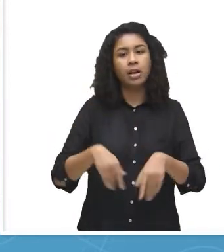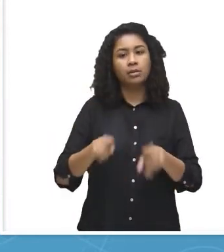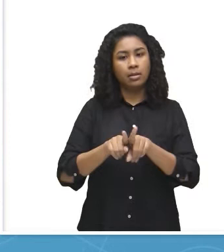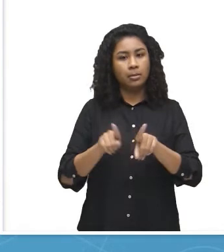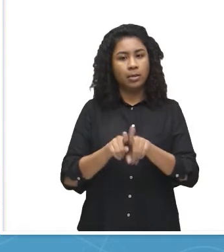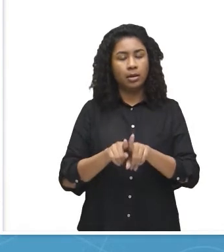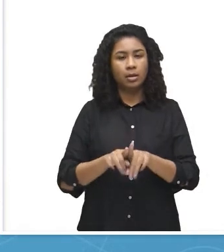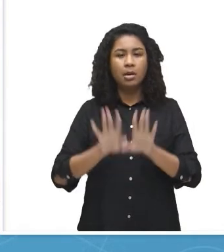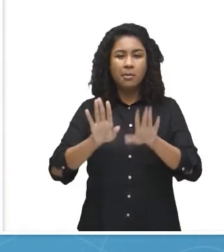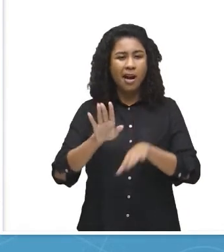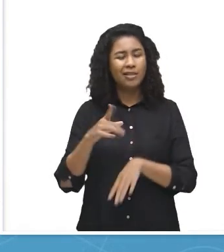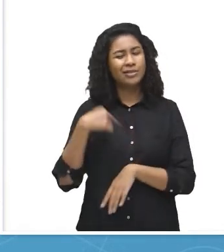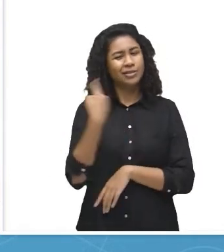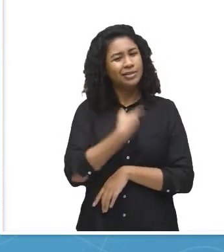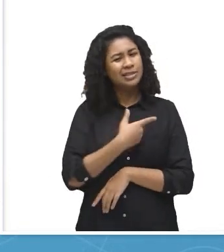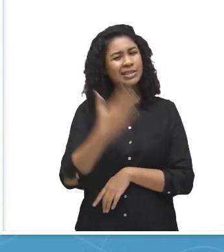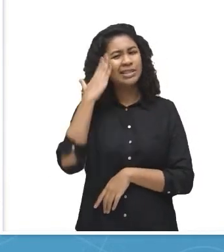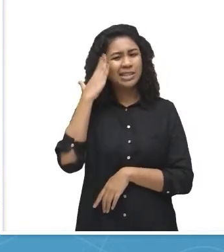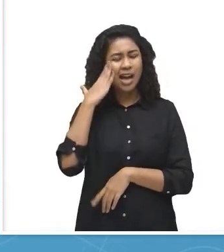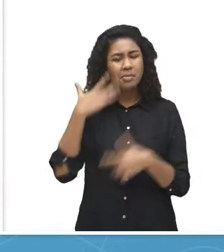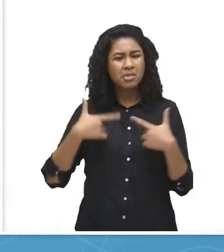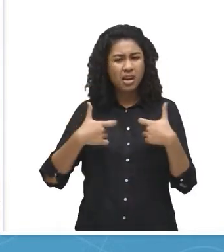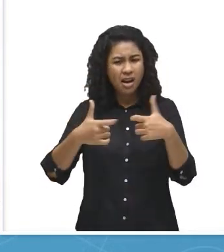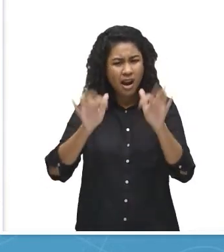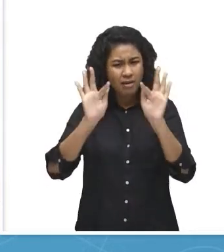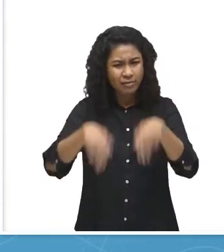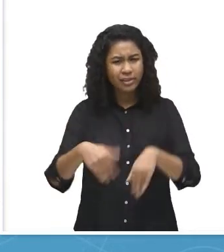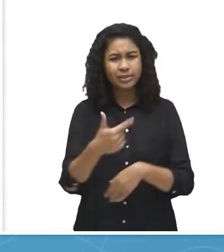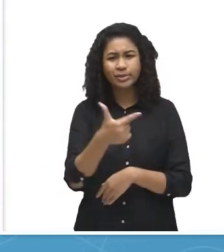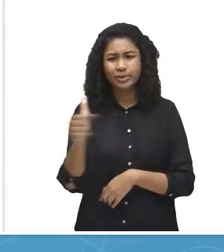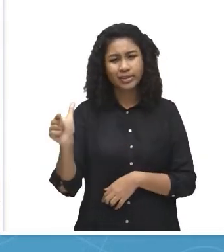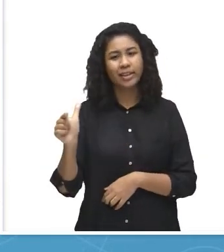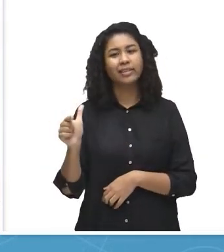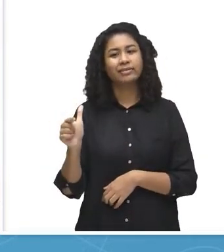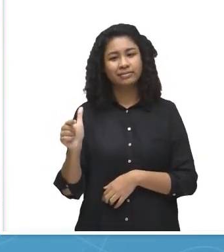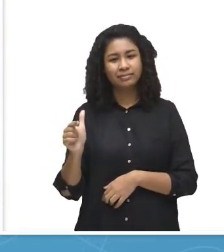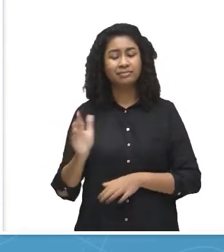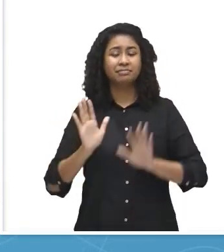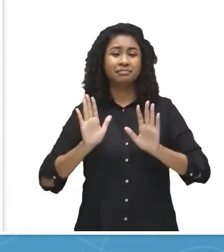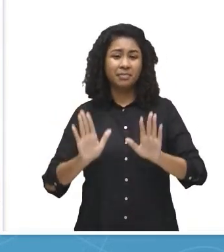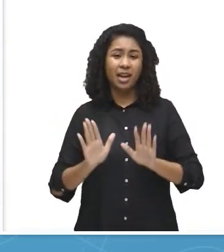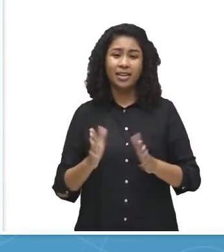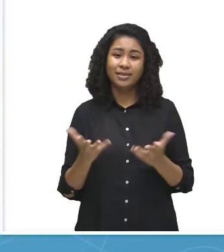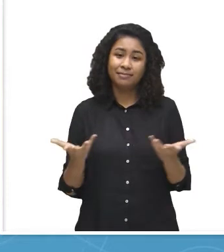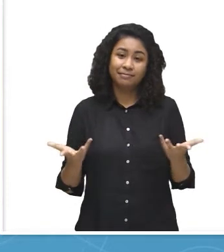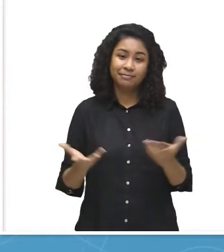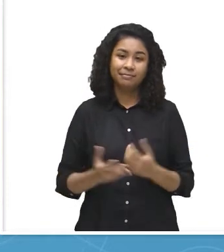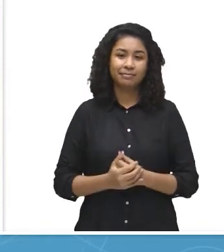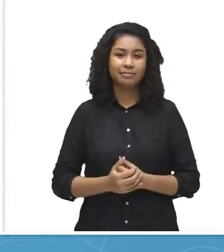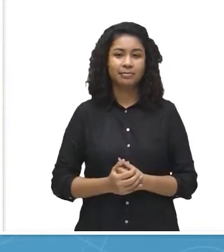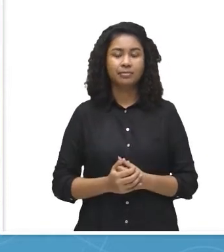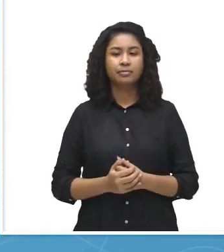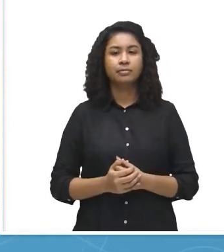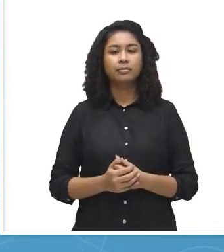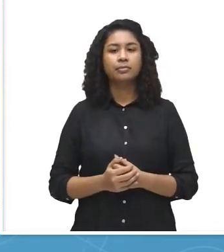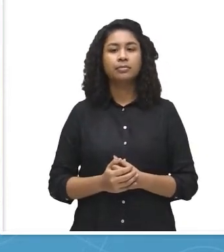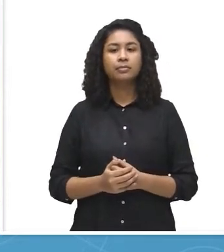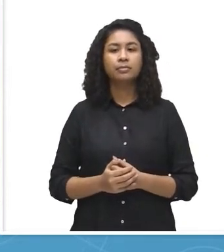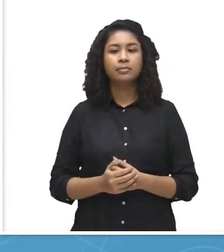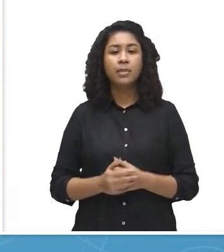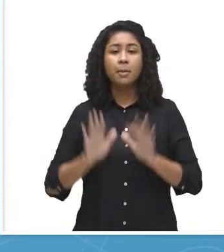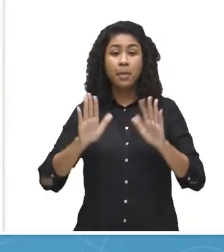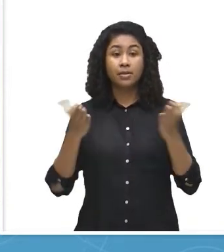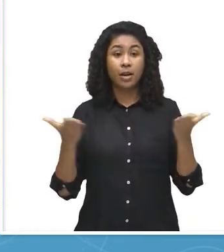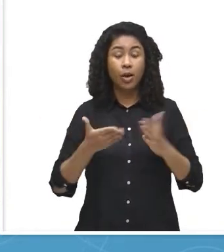têm fim. A gente espera que um dia a gente possa viver em um mundo sem guerra, mas isso é utópico no momento. Agora, para a gente testar o que a gente